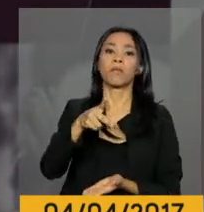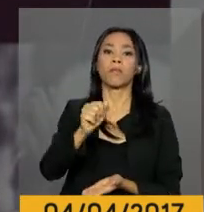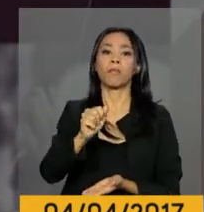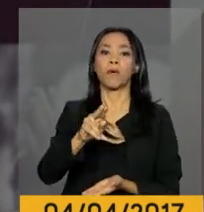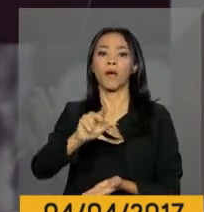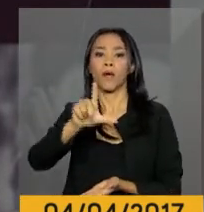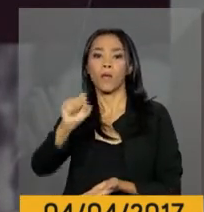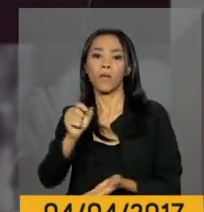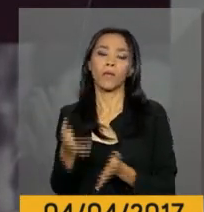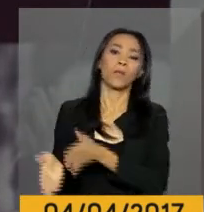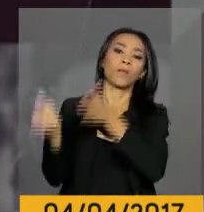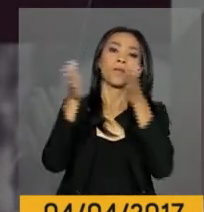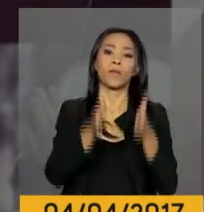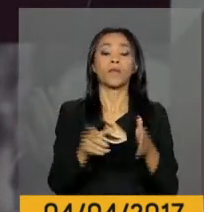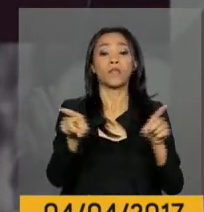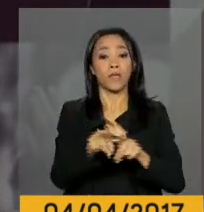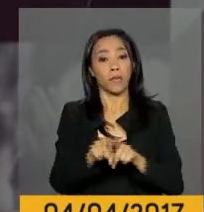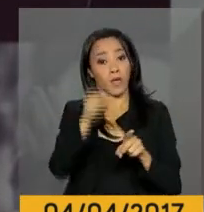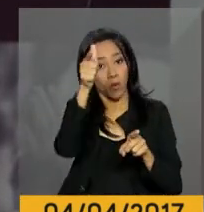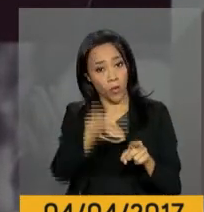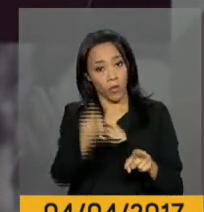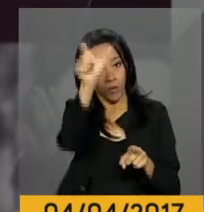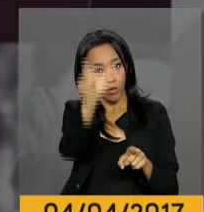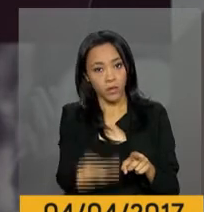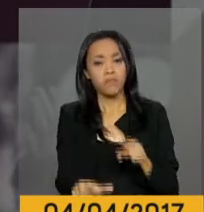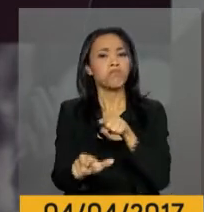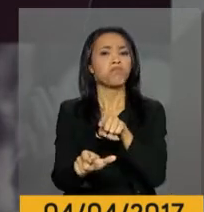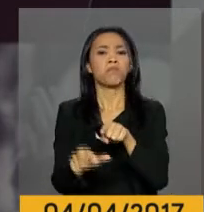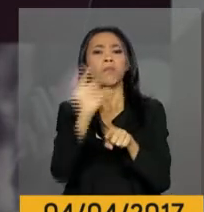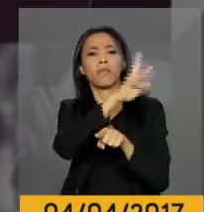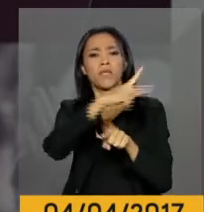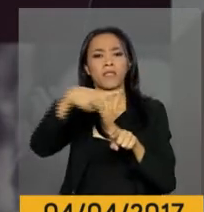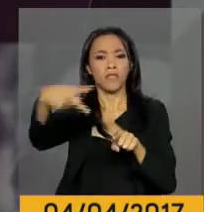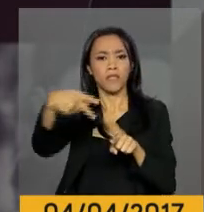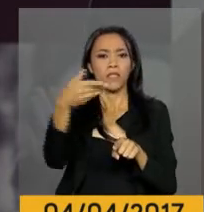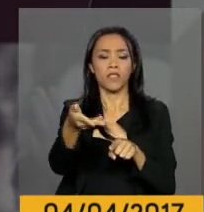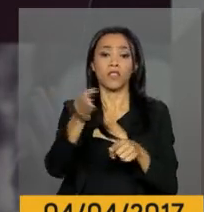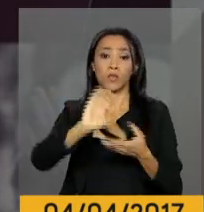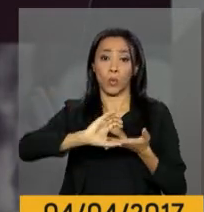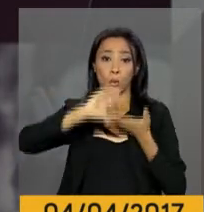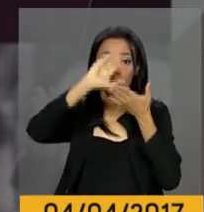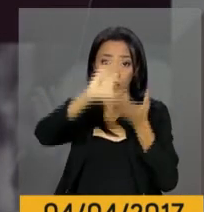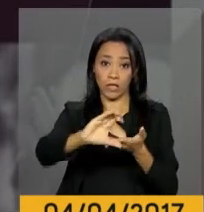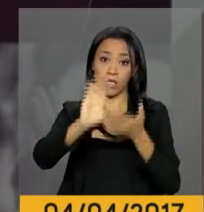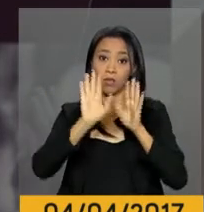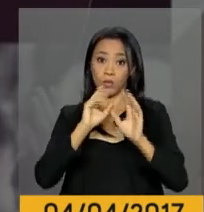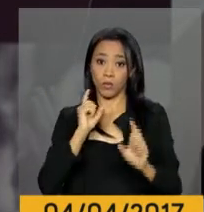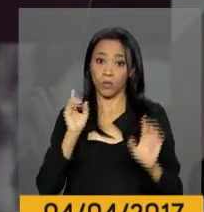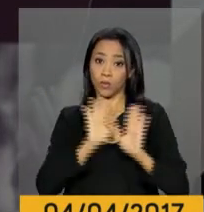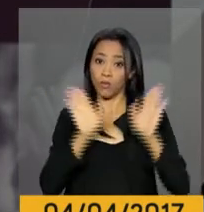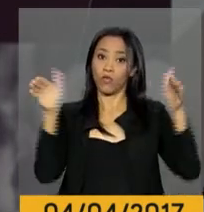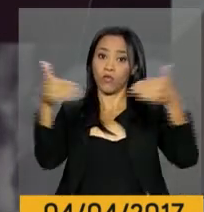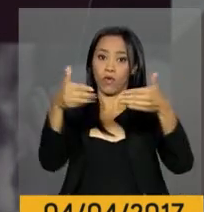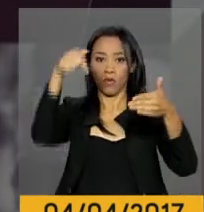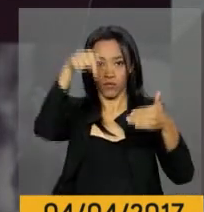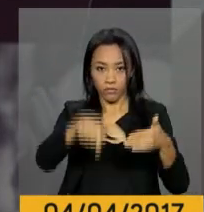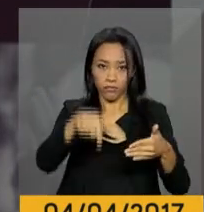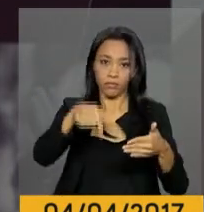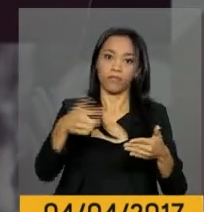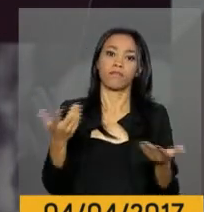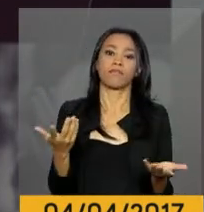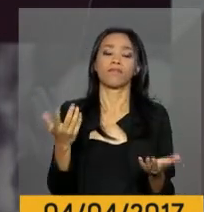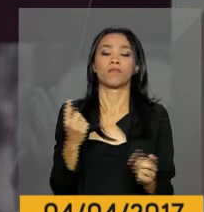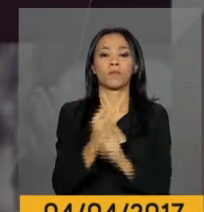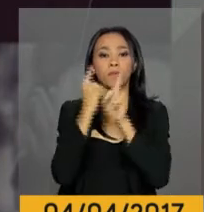senhor Åke Stråberg, presidente do Conselho do Global Child Forum, senhoras e